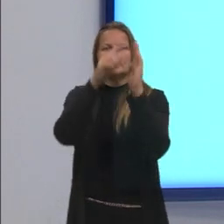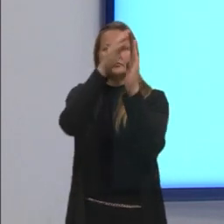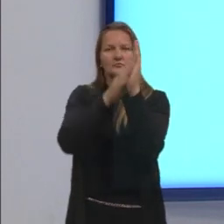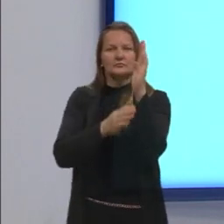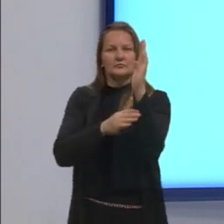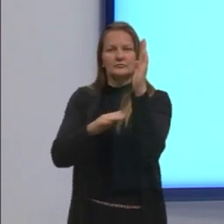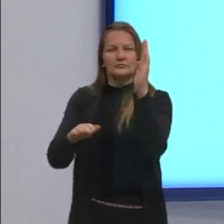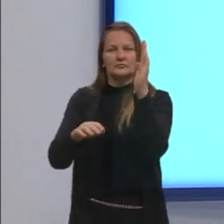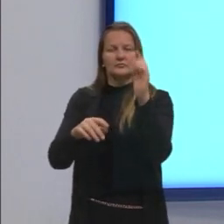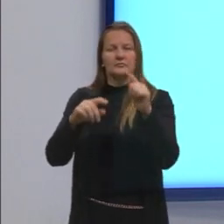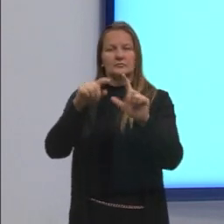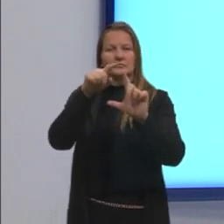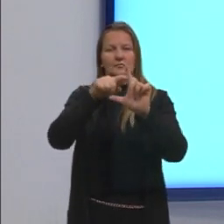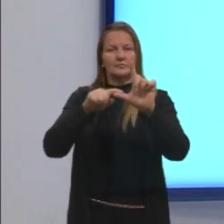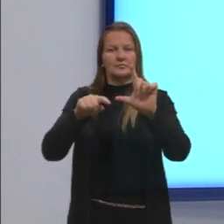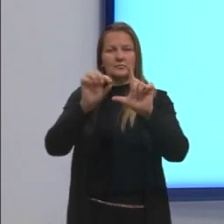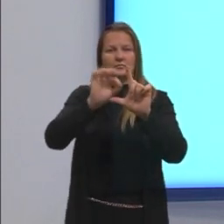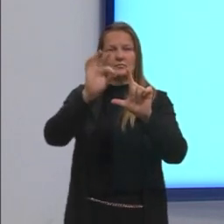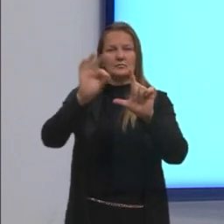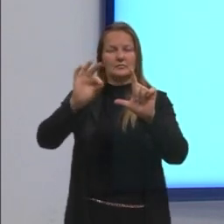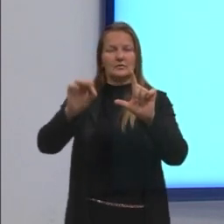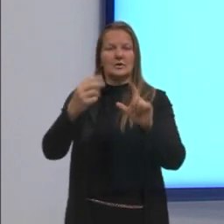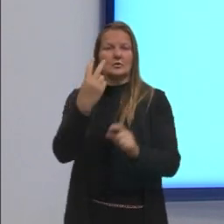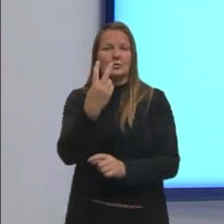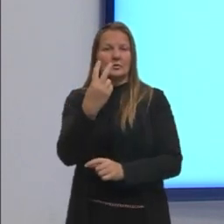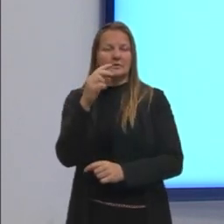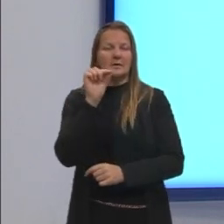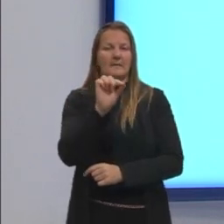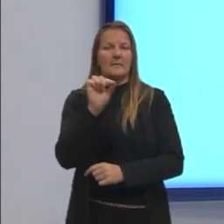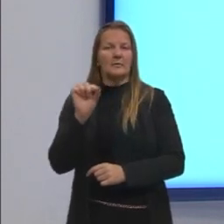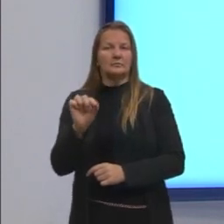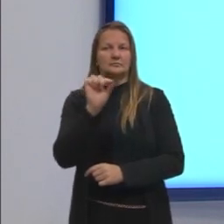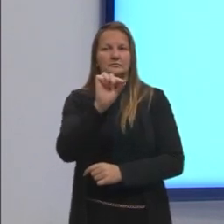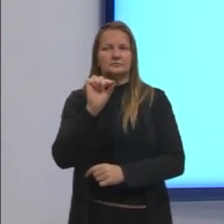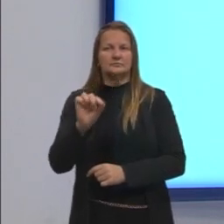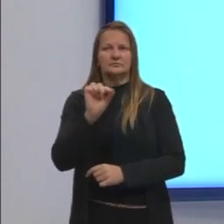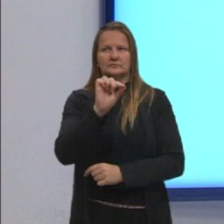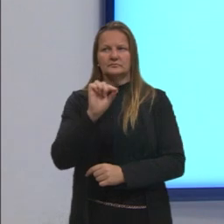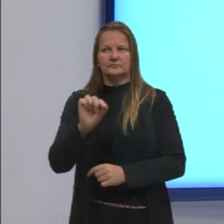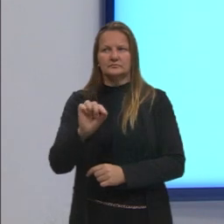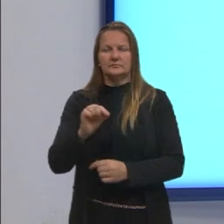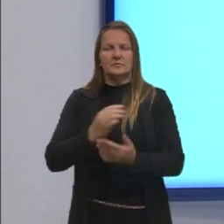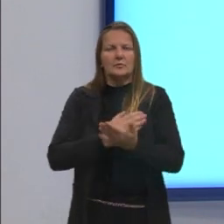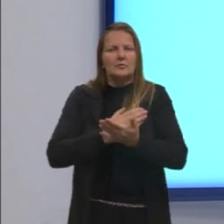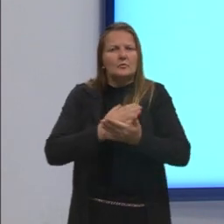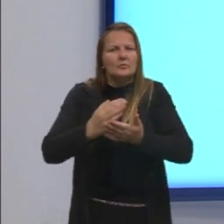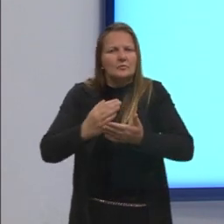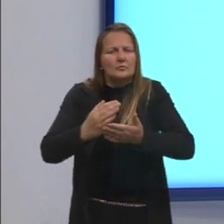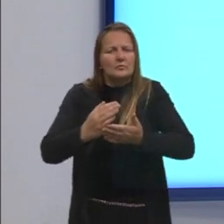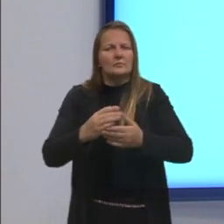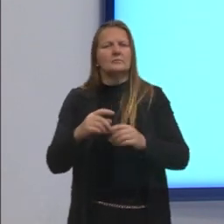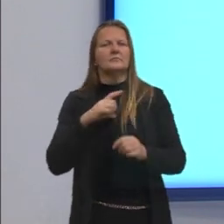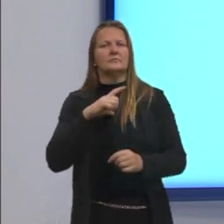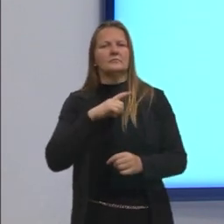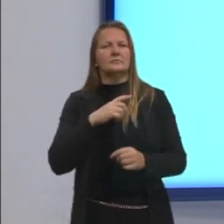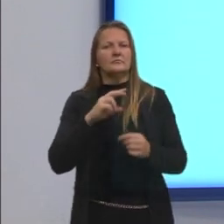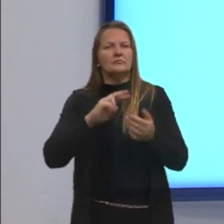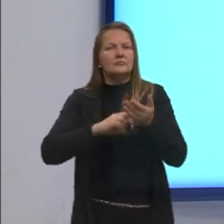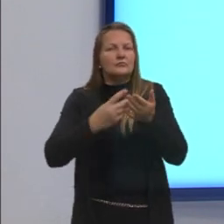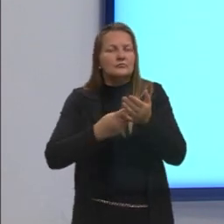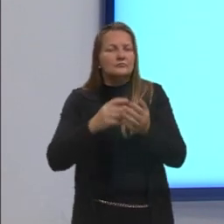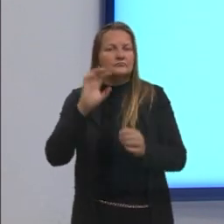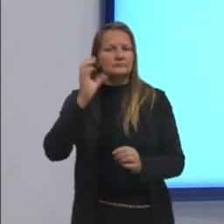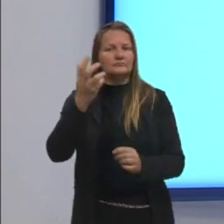nós precisamos dois pontos aqui no gráfico e a partir desses dois pontos nós vamos determinar